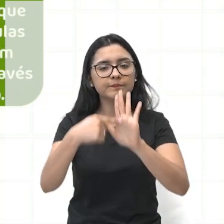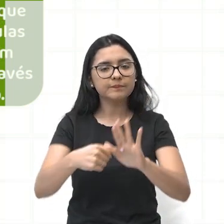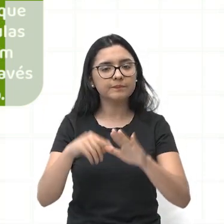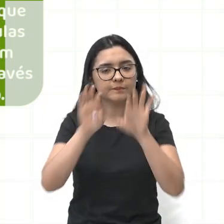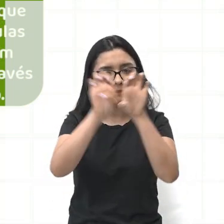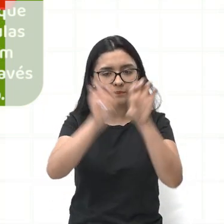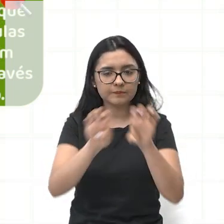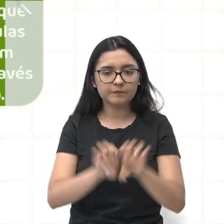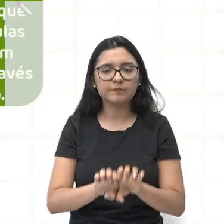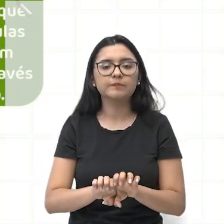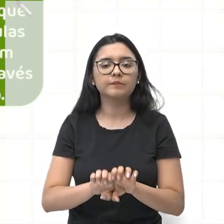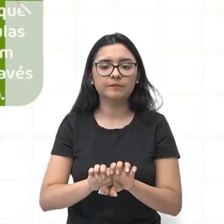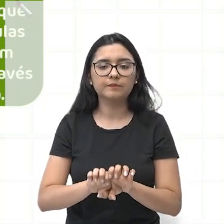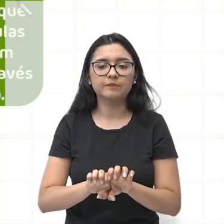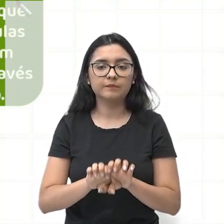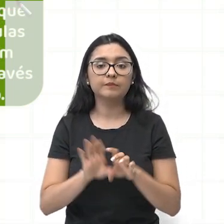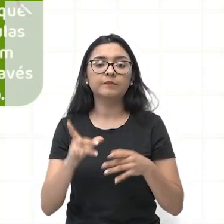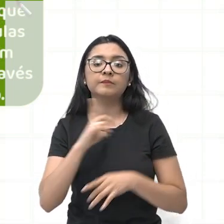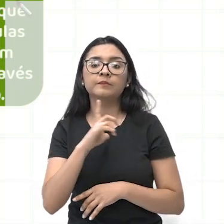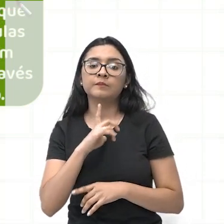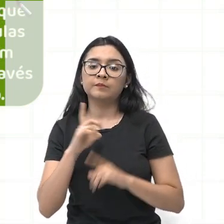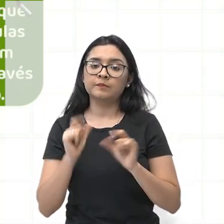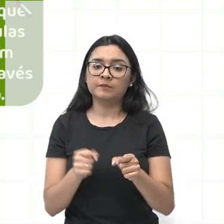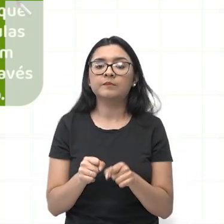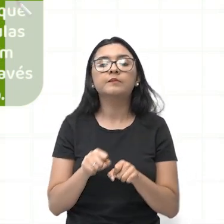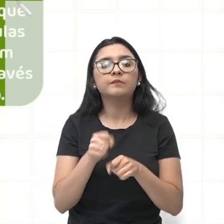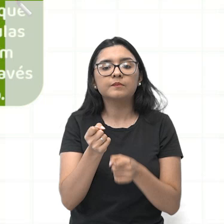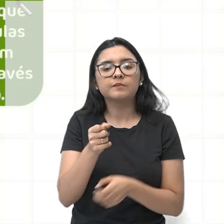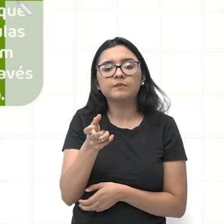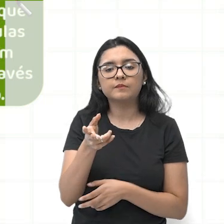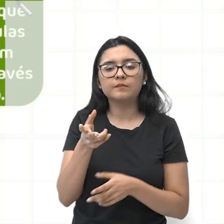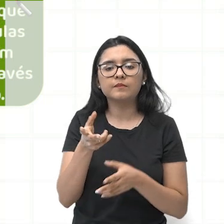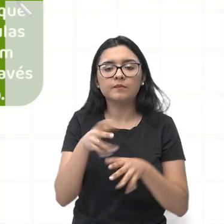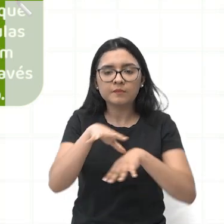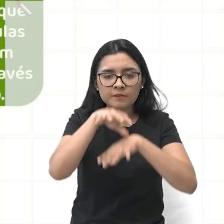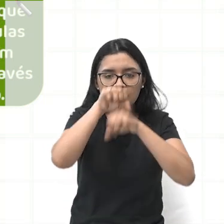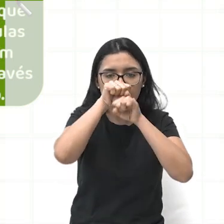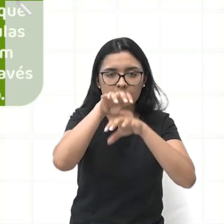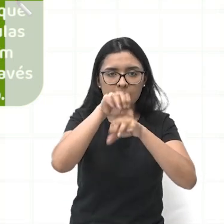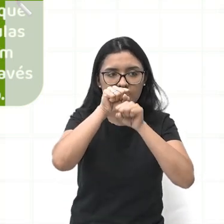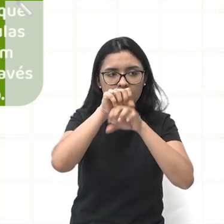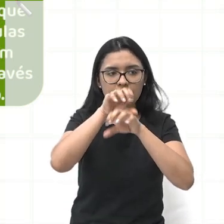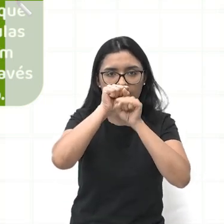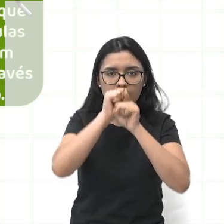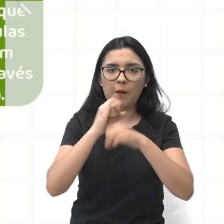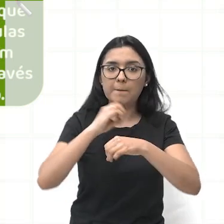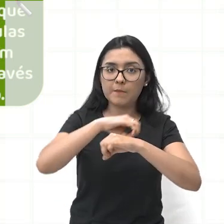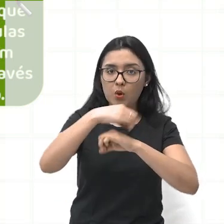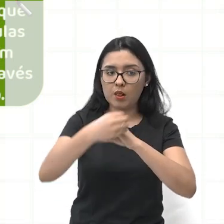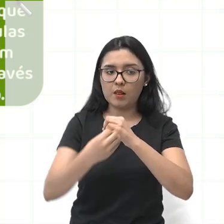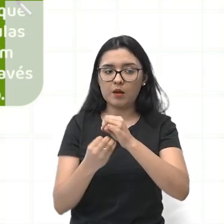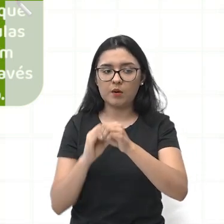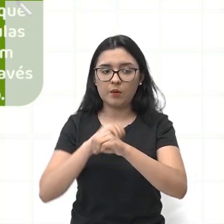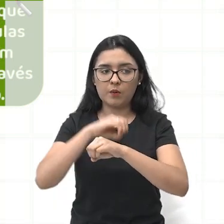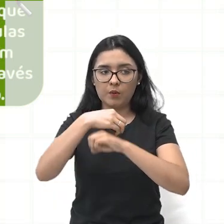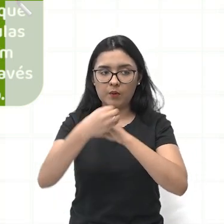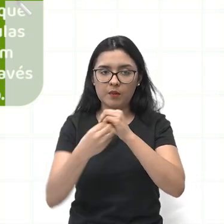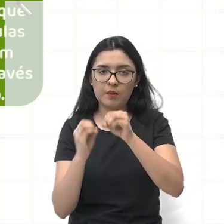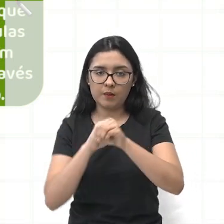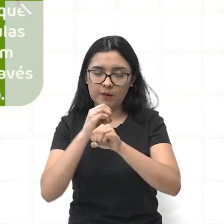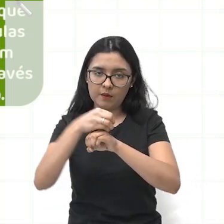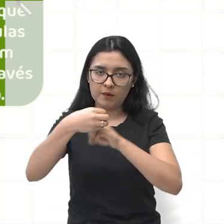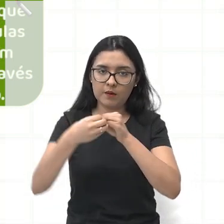O epitélio olfativo contém receptores que detectam as moléculas odoríferas e